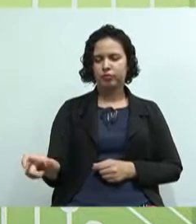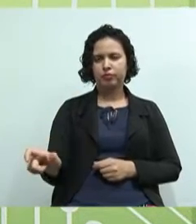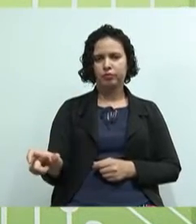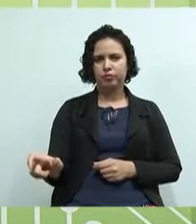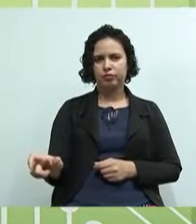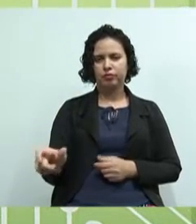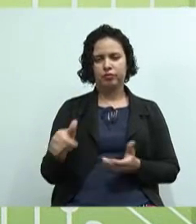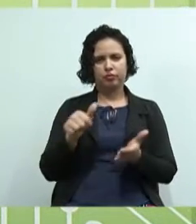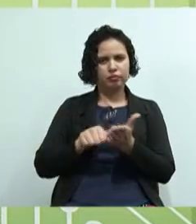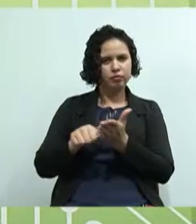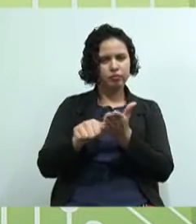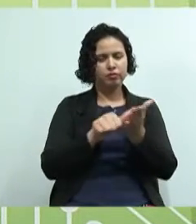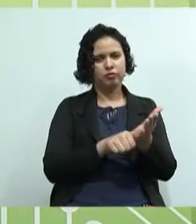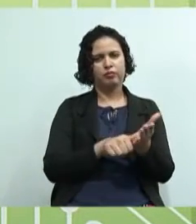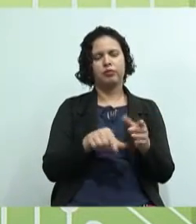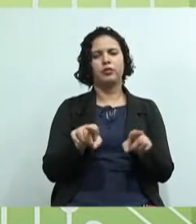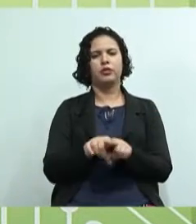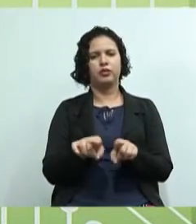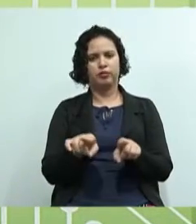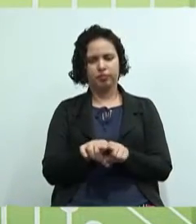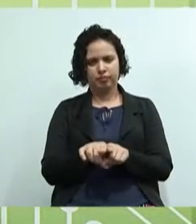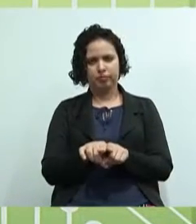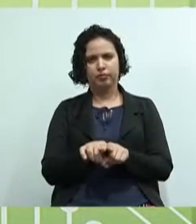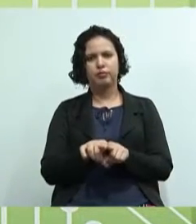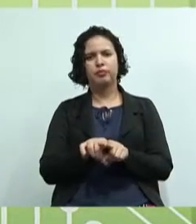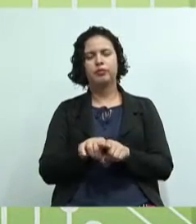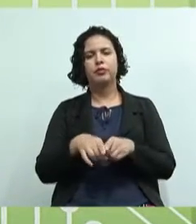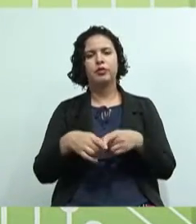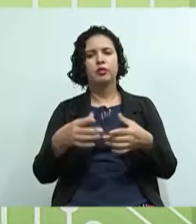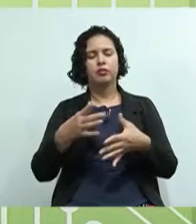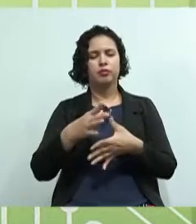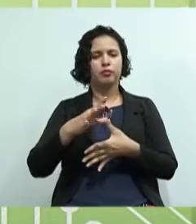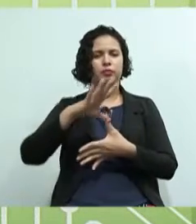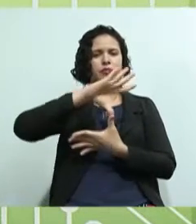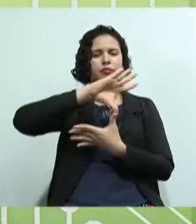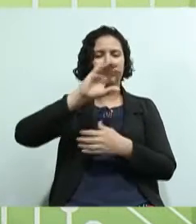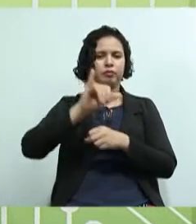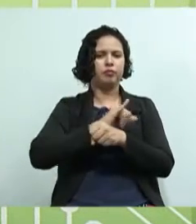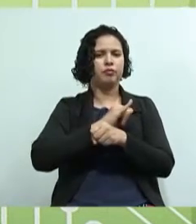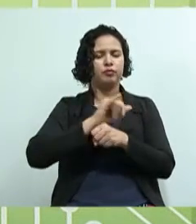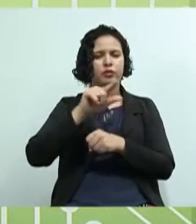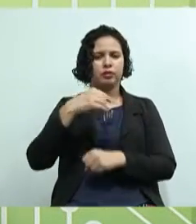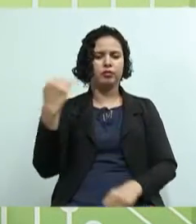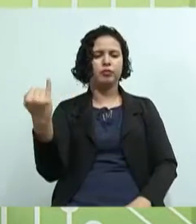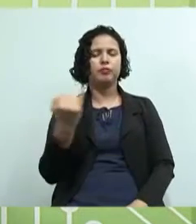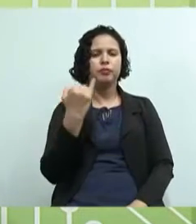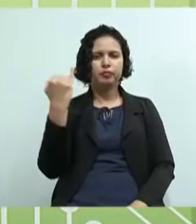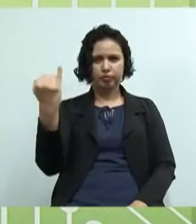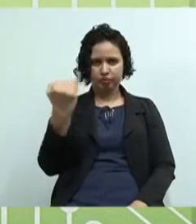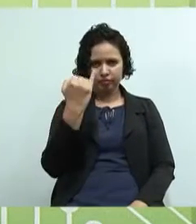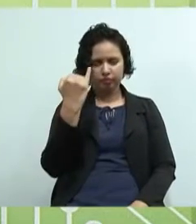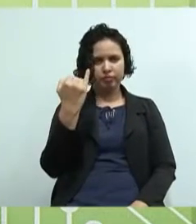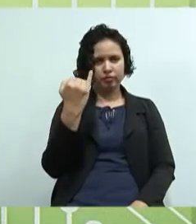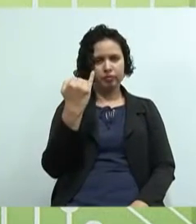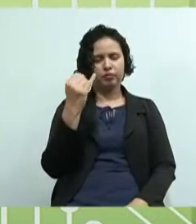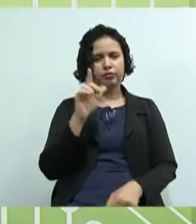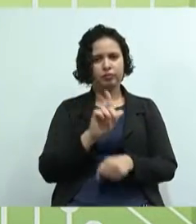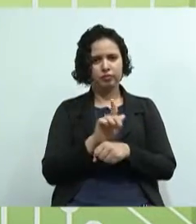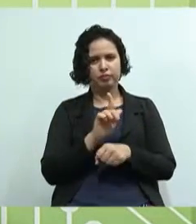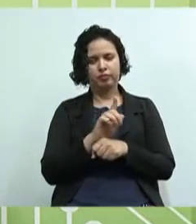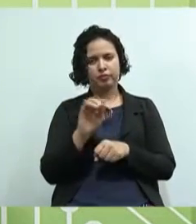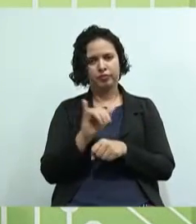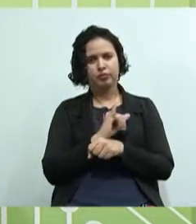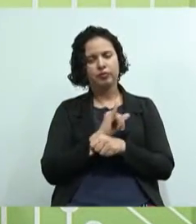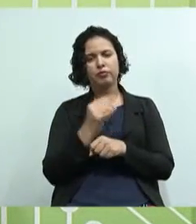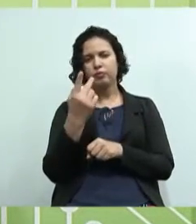consumidores que são atendidos por essa empresa. Por isso que o mapa estratégico ele é de uma importância fundamental para a gestão